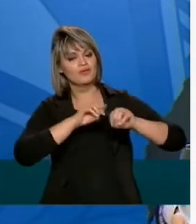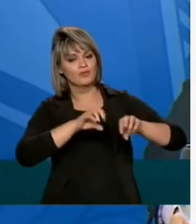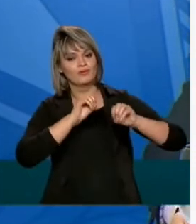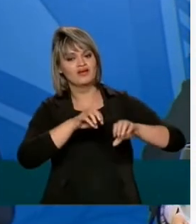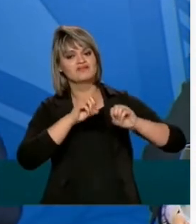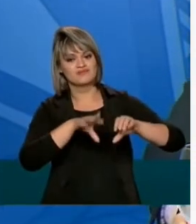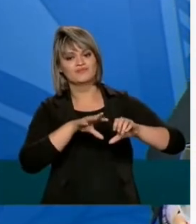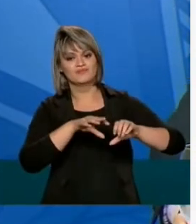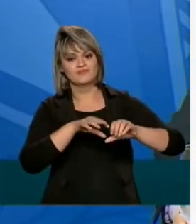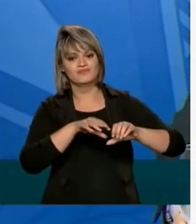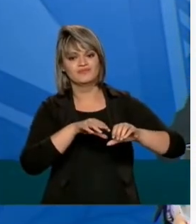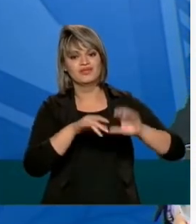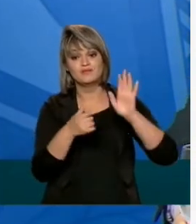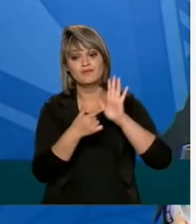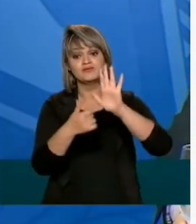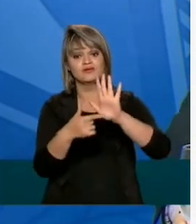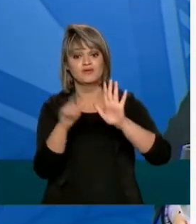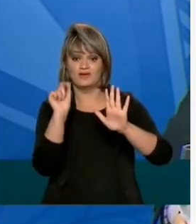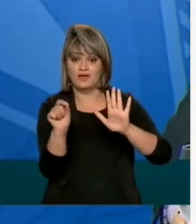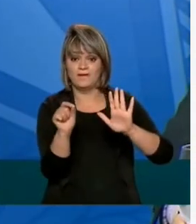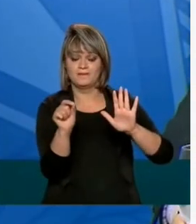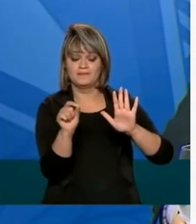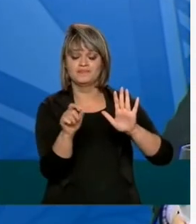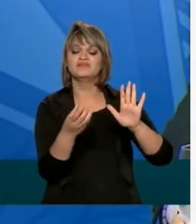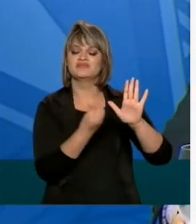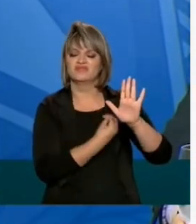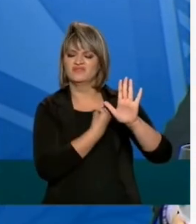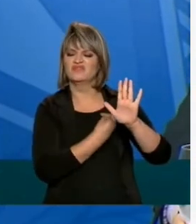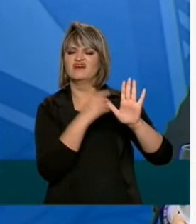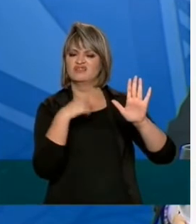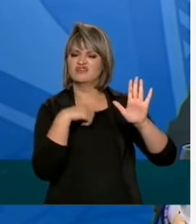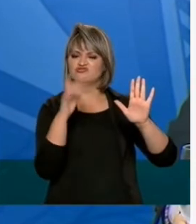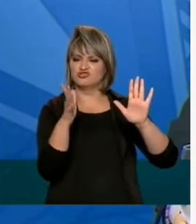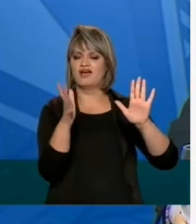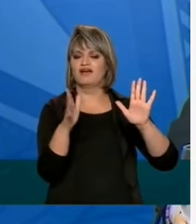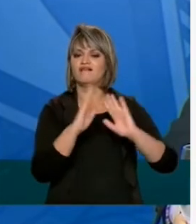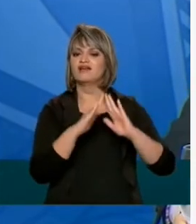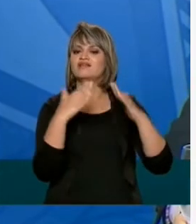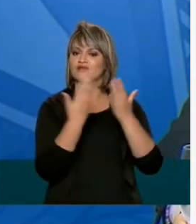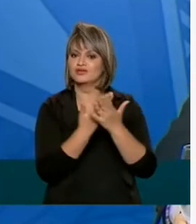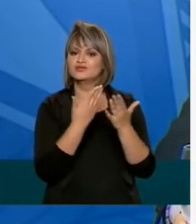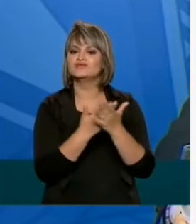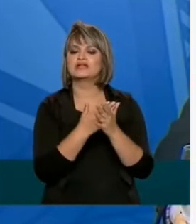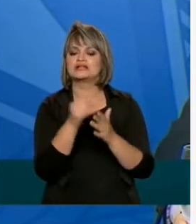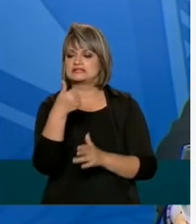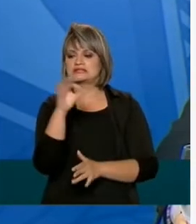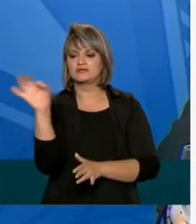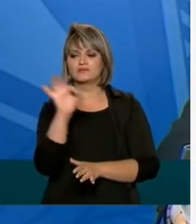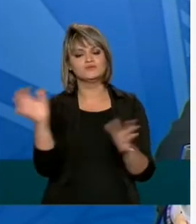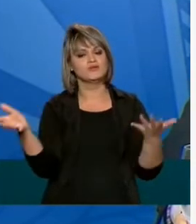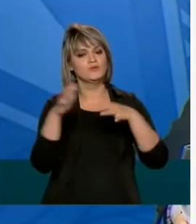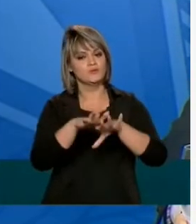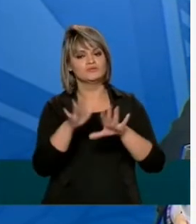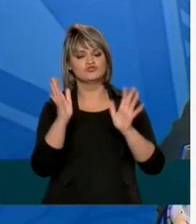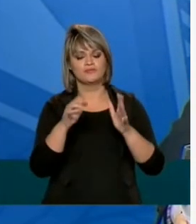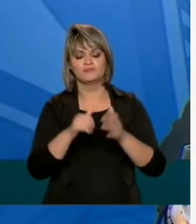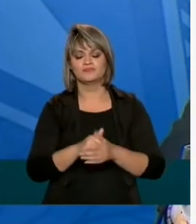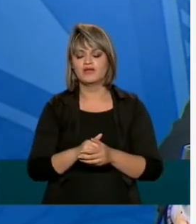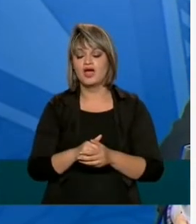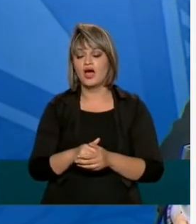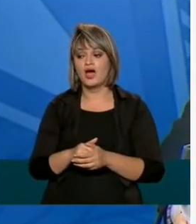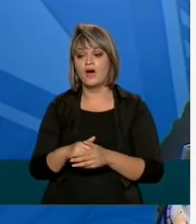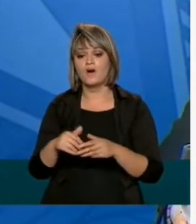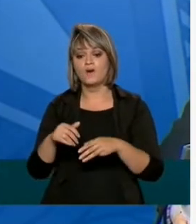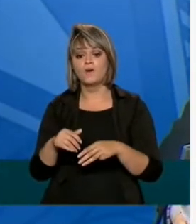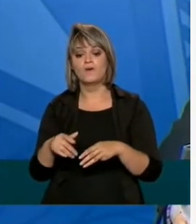mostrando que já existia, as escolas já estavam 100% inclusas. O ministro Carreiro,